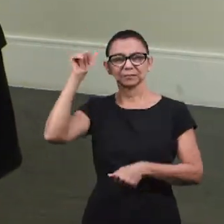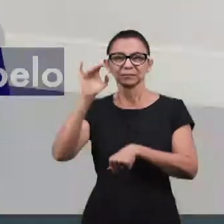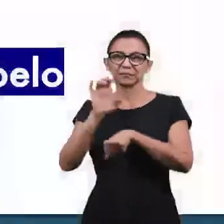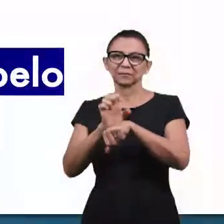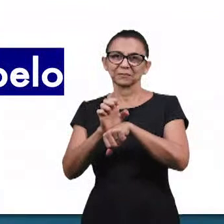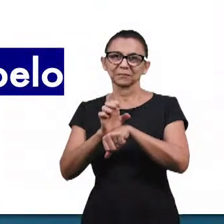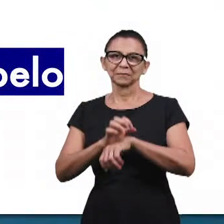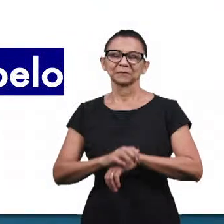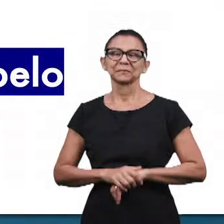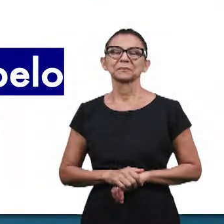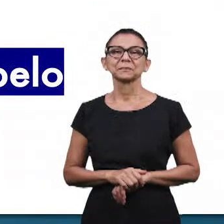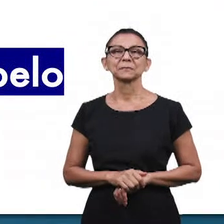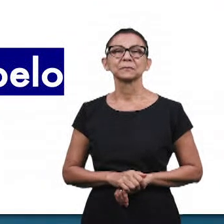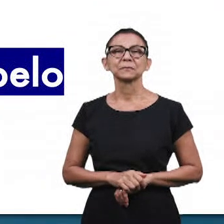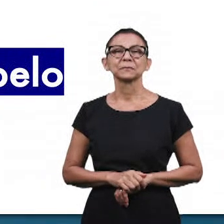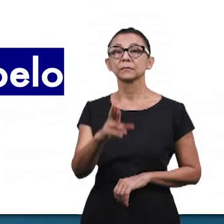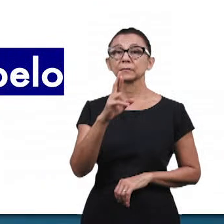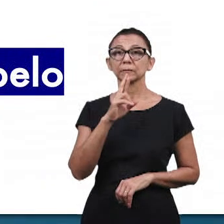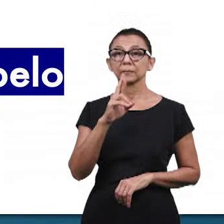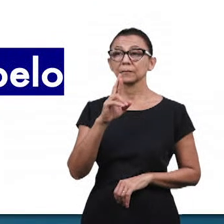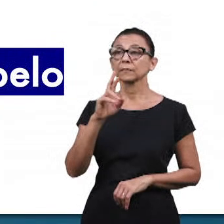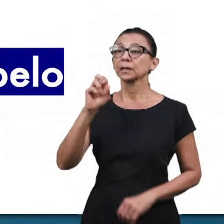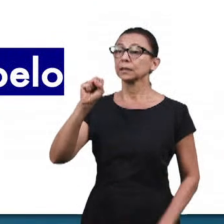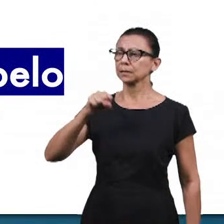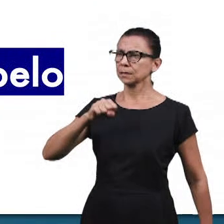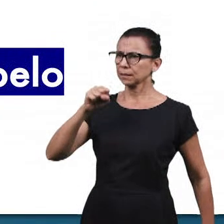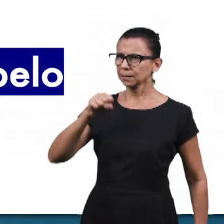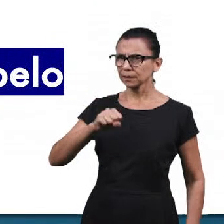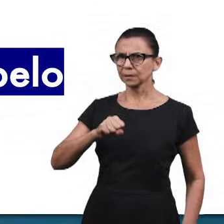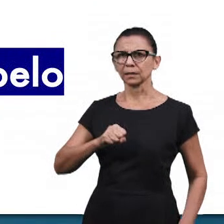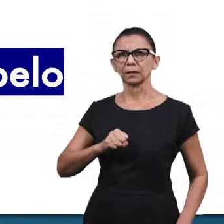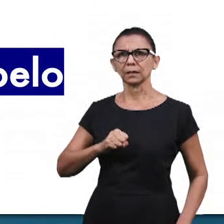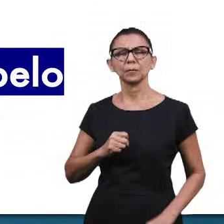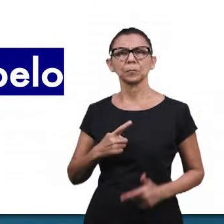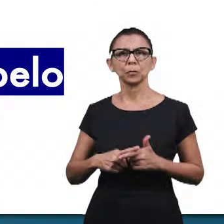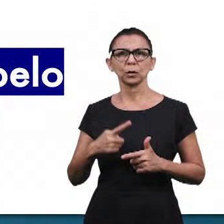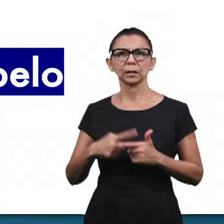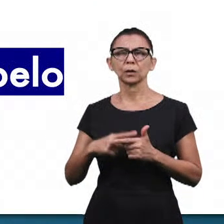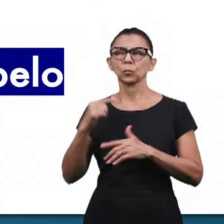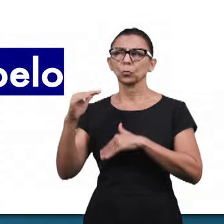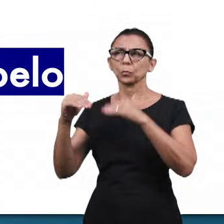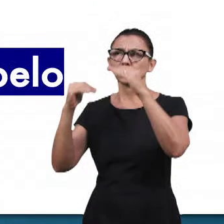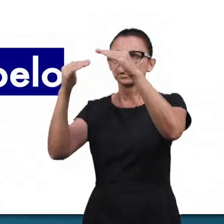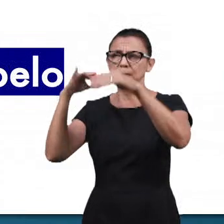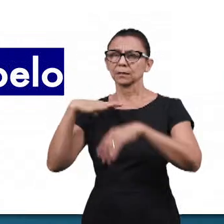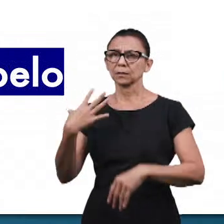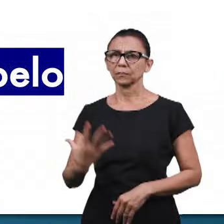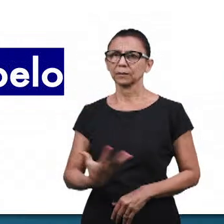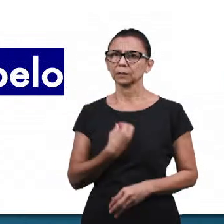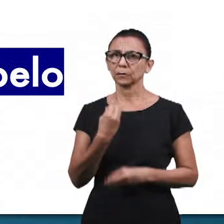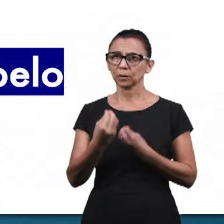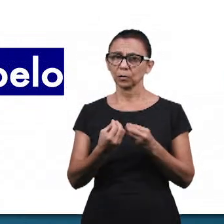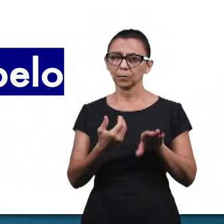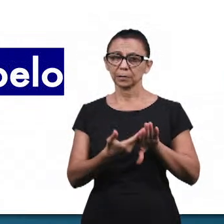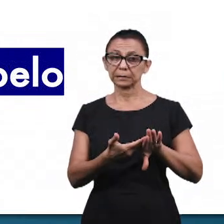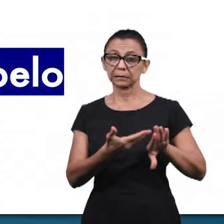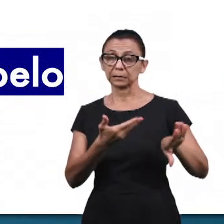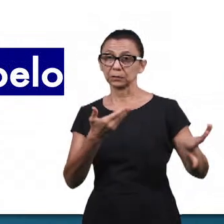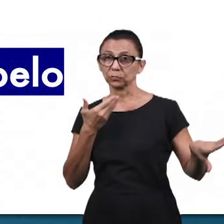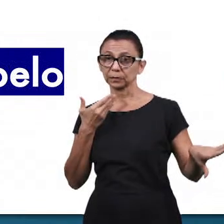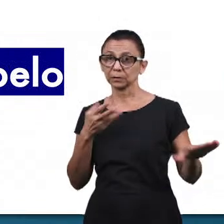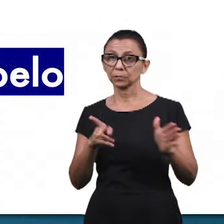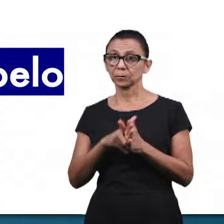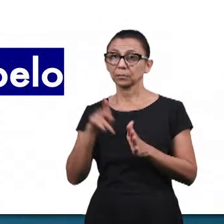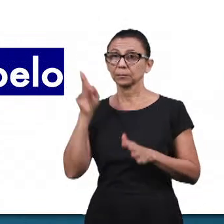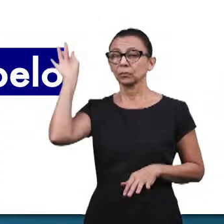escreveu dizendo assim, que a resposta é sim, pois o processo de salvação é em santificação do Espírito